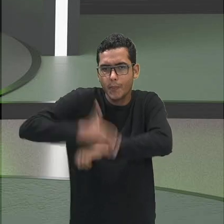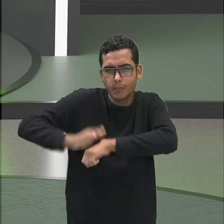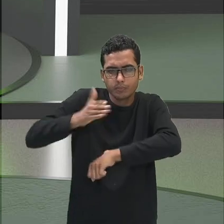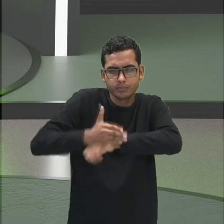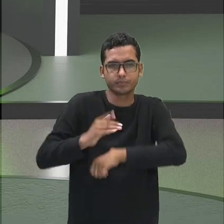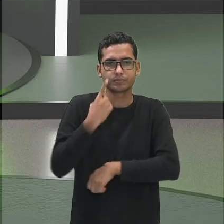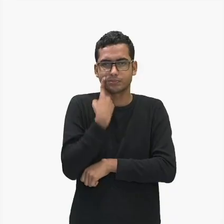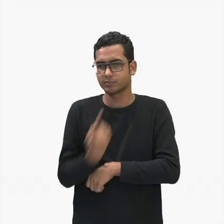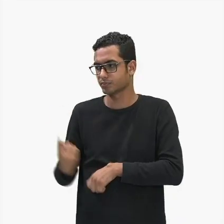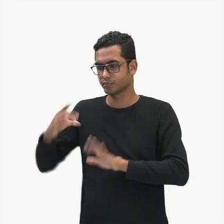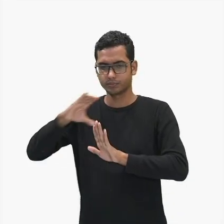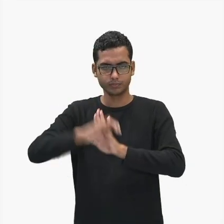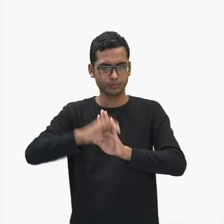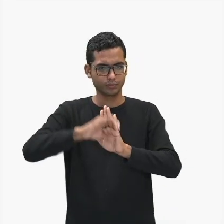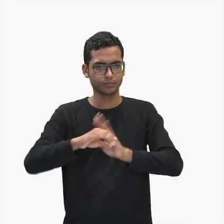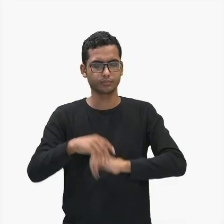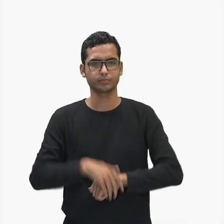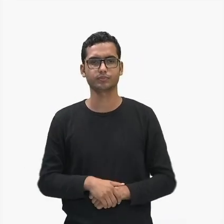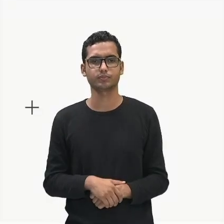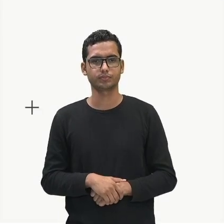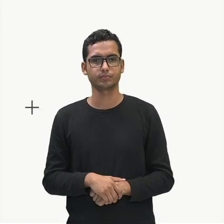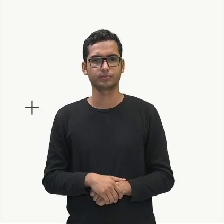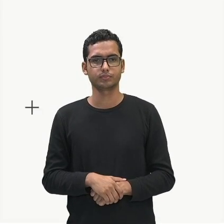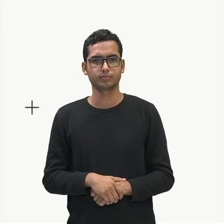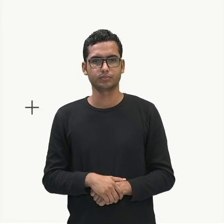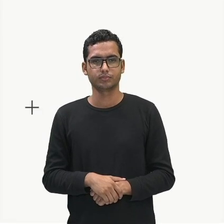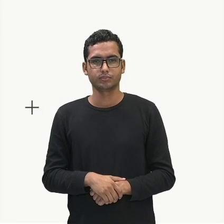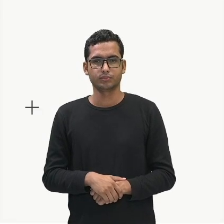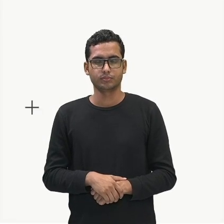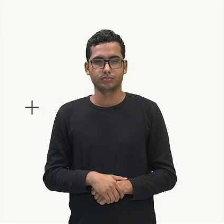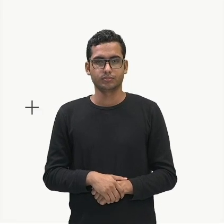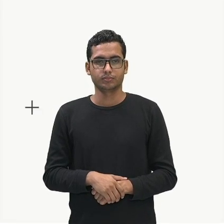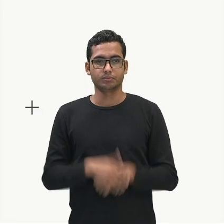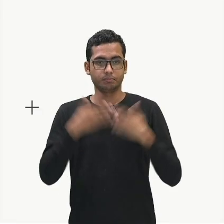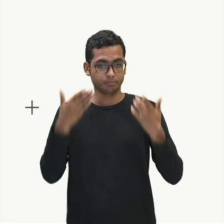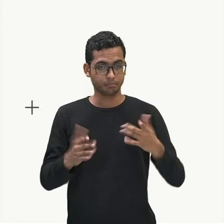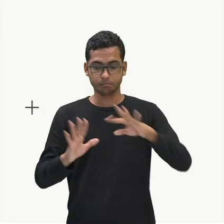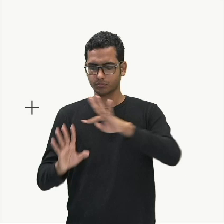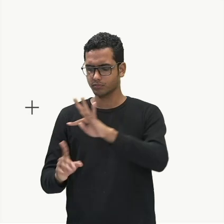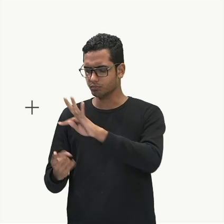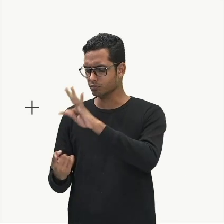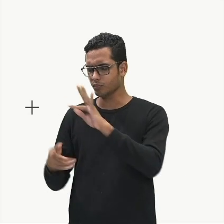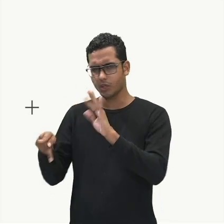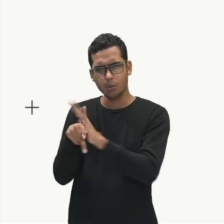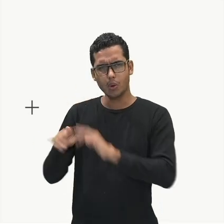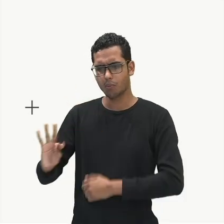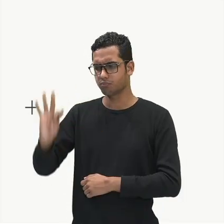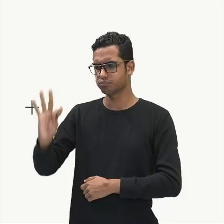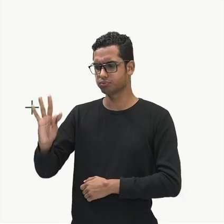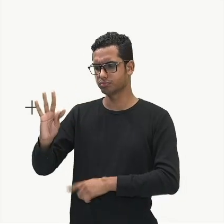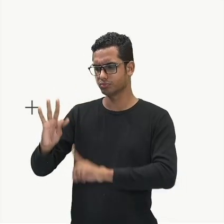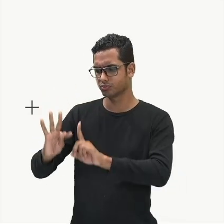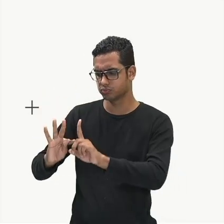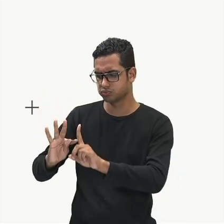essas definições. A elevação da temperatura